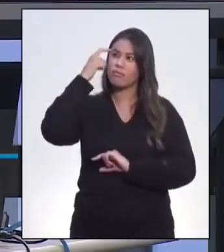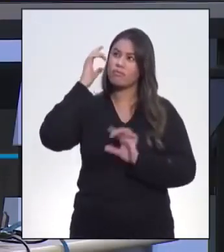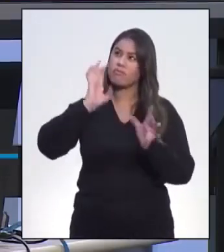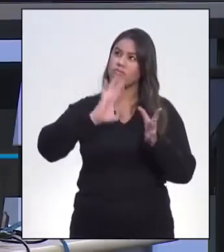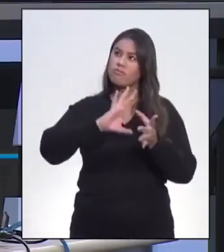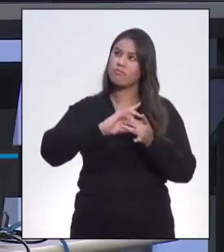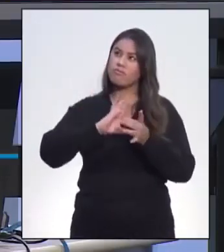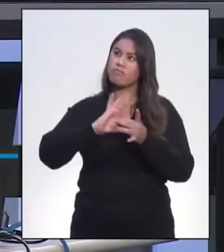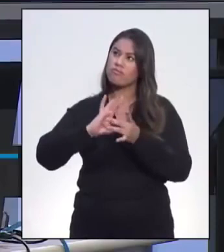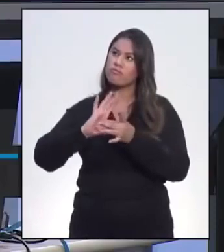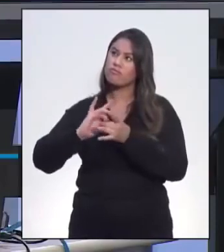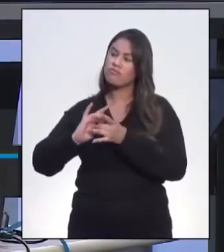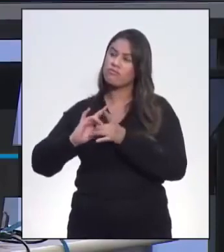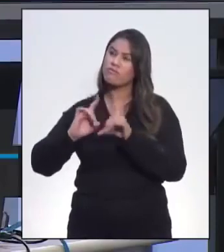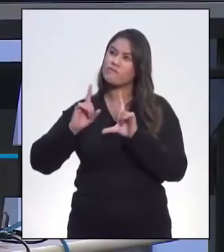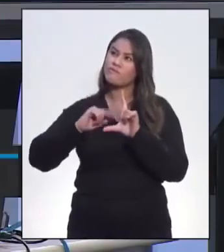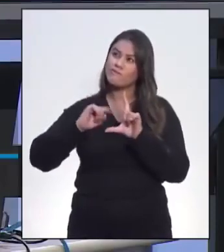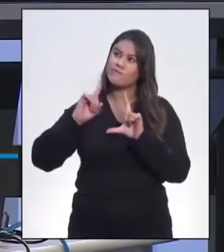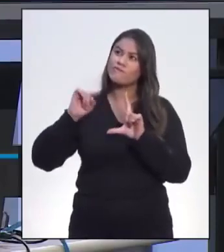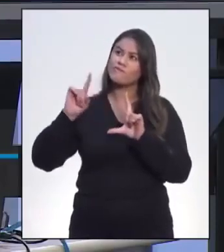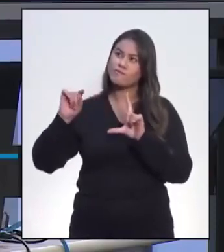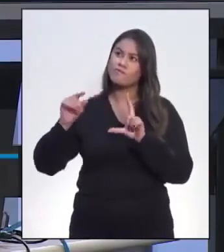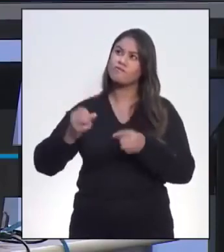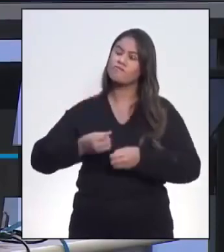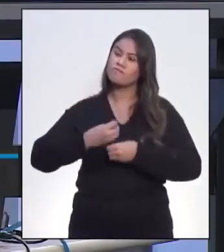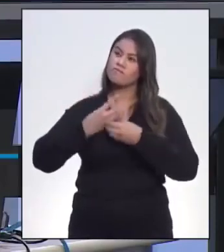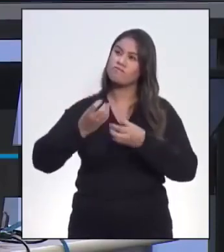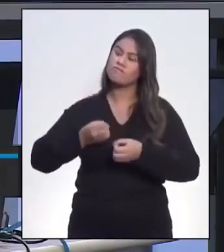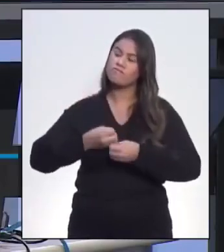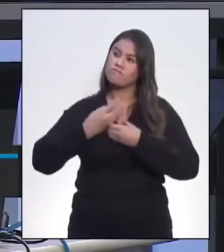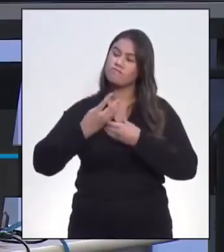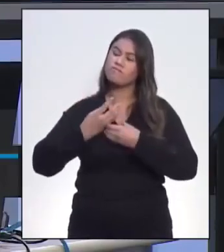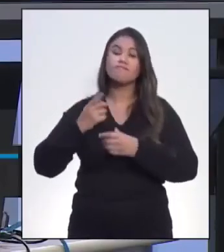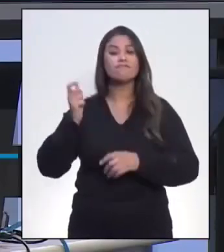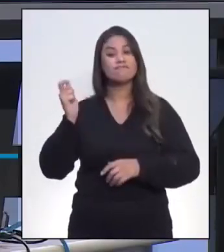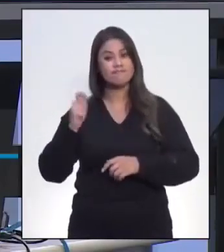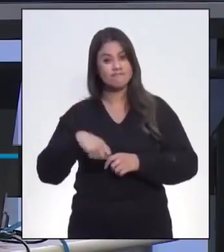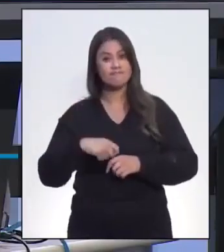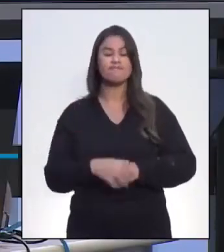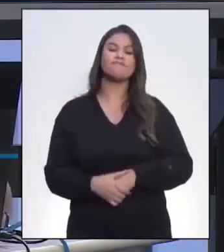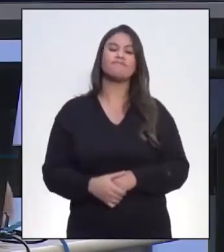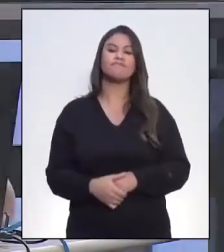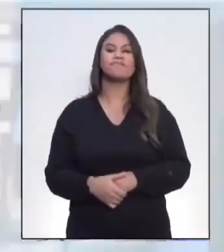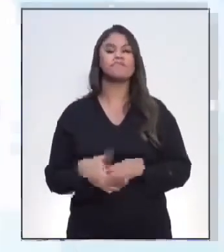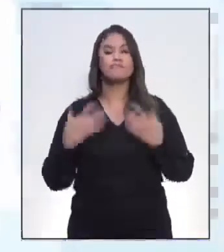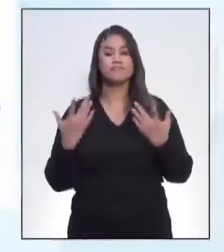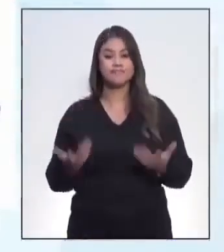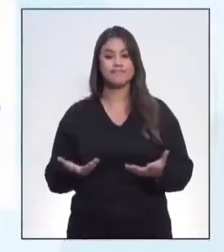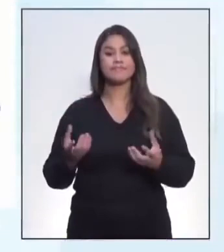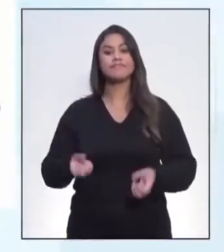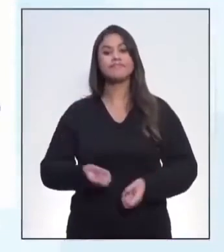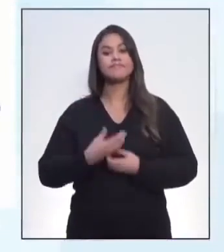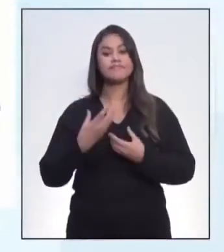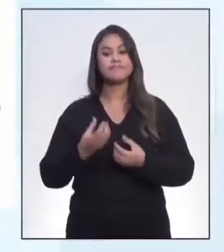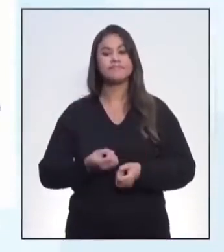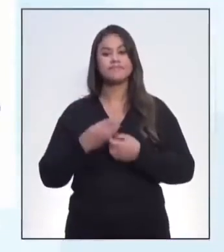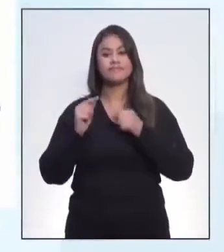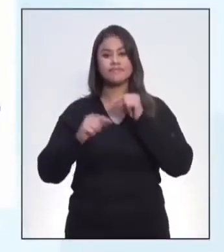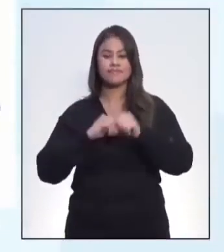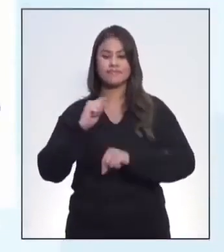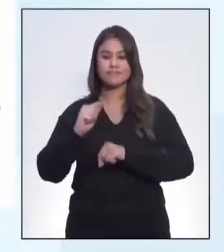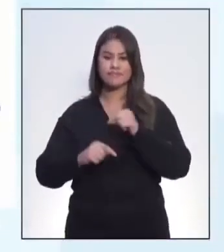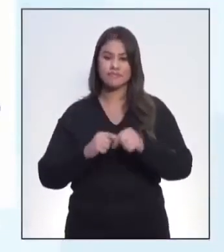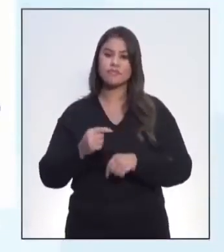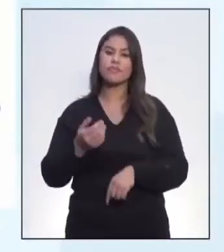contexto do gráfico ou do infográfico que a gente vai trabalhar. Os dados, as informações. Então, o consumo brasileiro